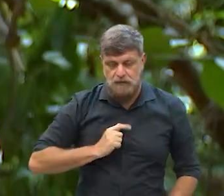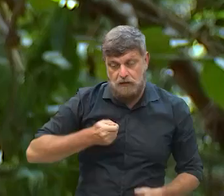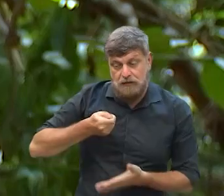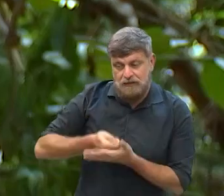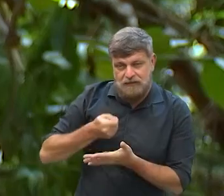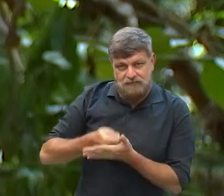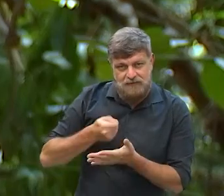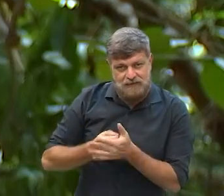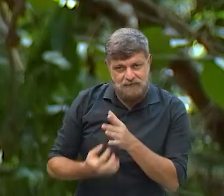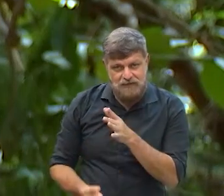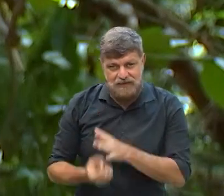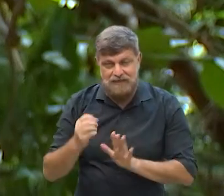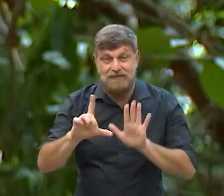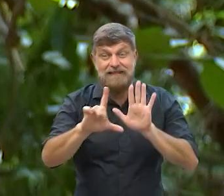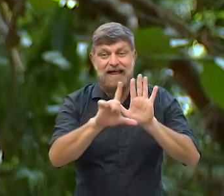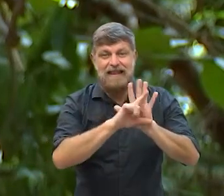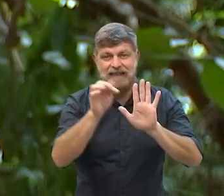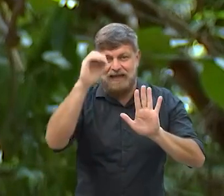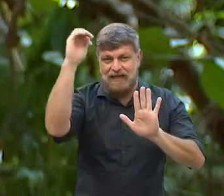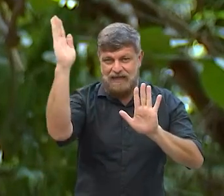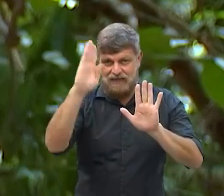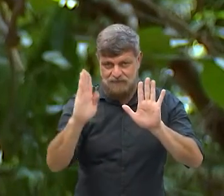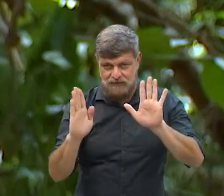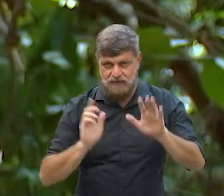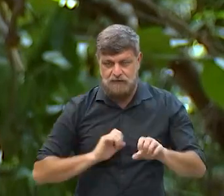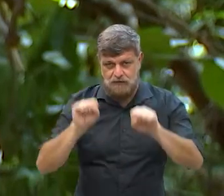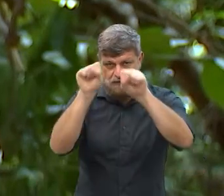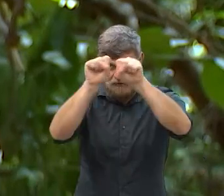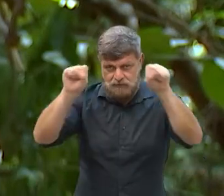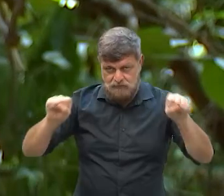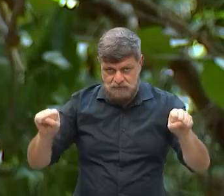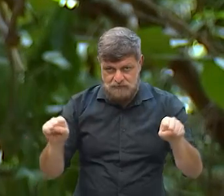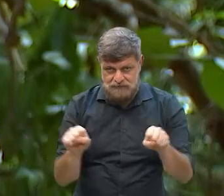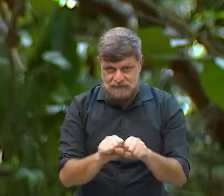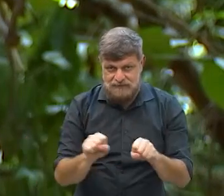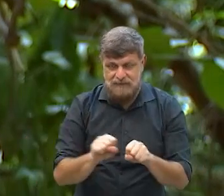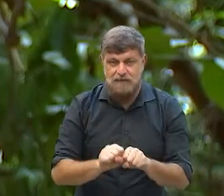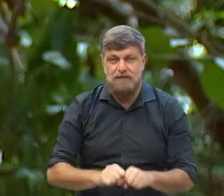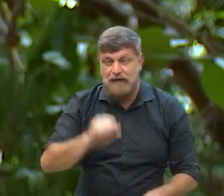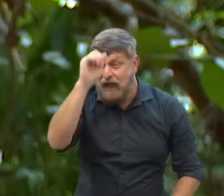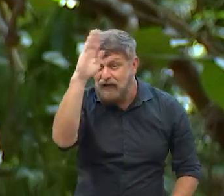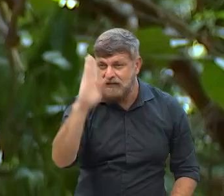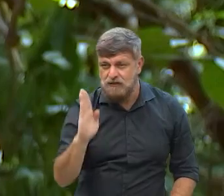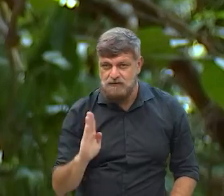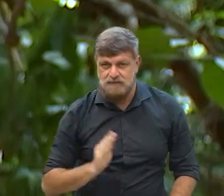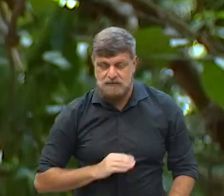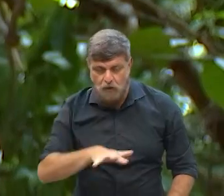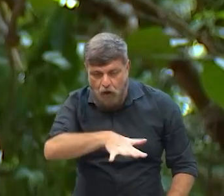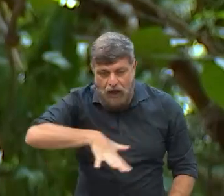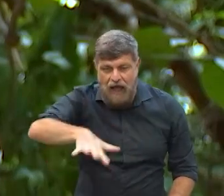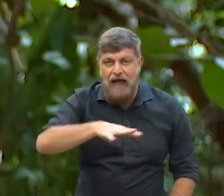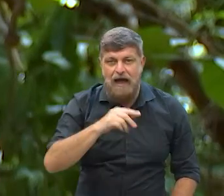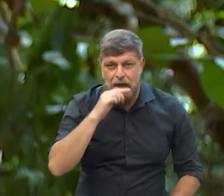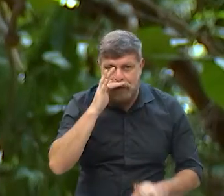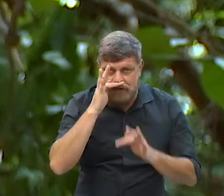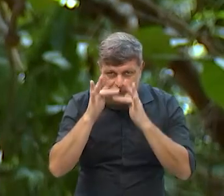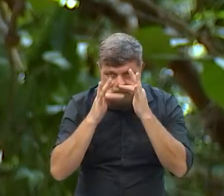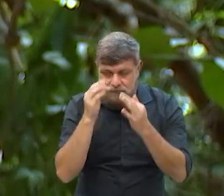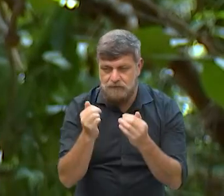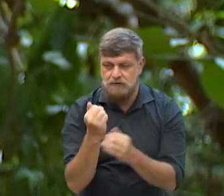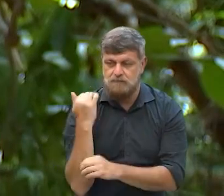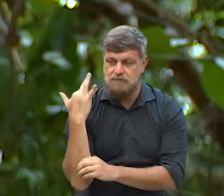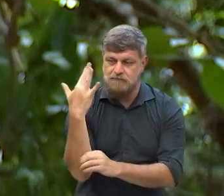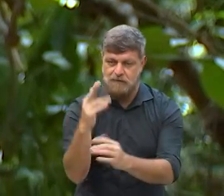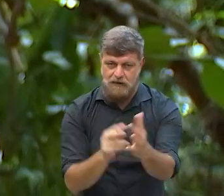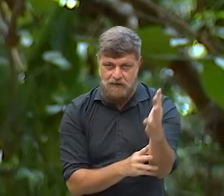definido, estabelecido na lei federal do SNUC, do Sistema Nacional de Unidades de Conservação. Então as APAs, elas são uma categoria desse